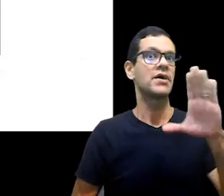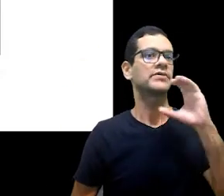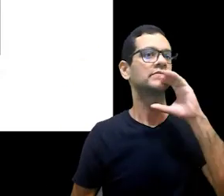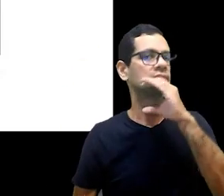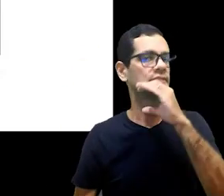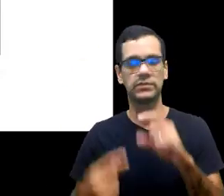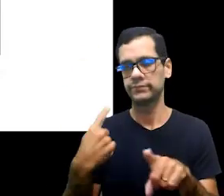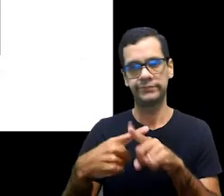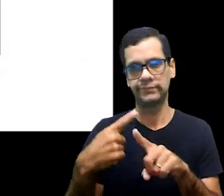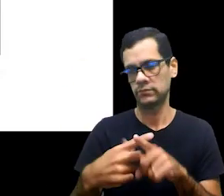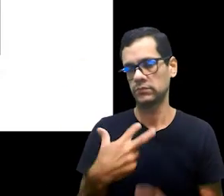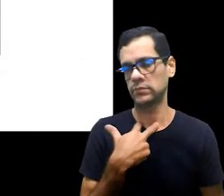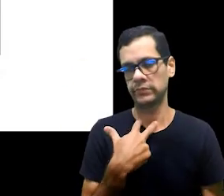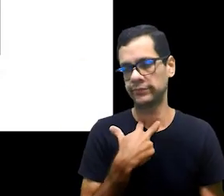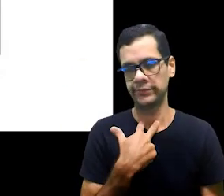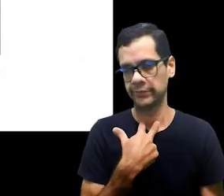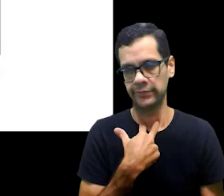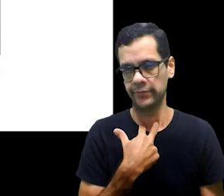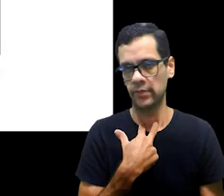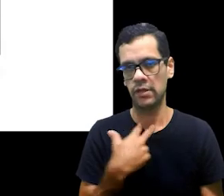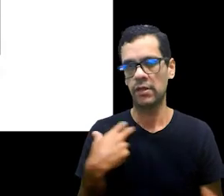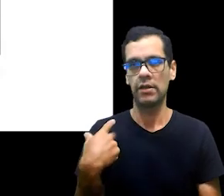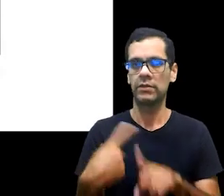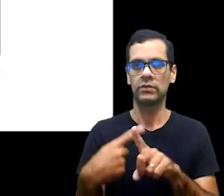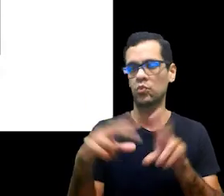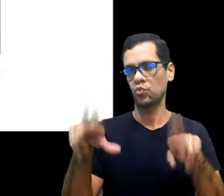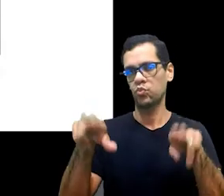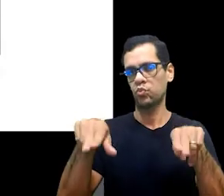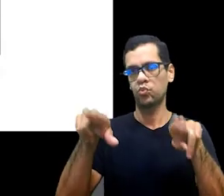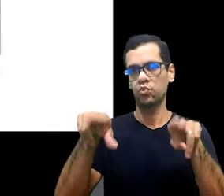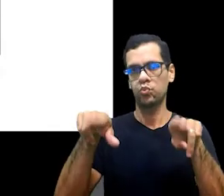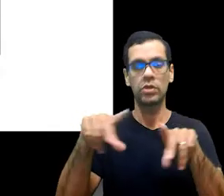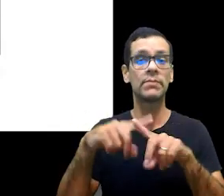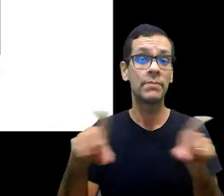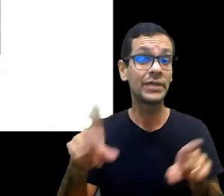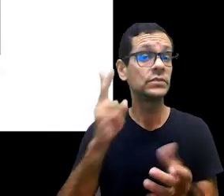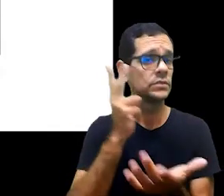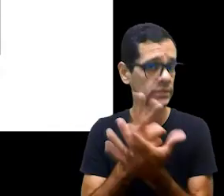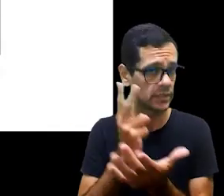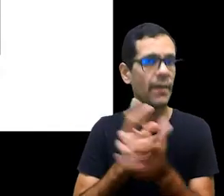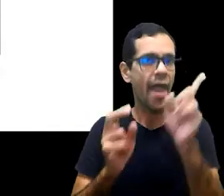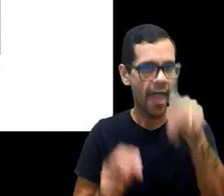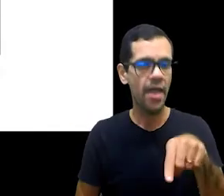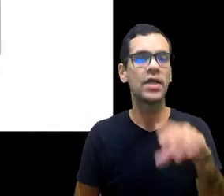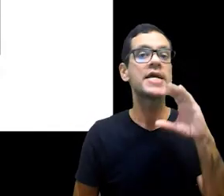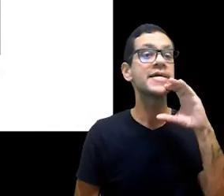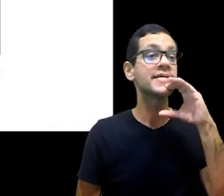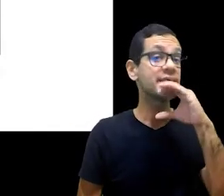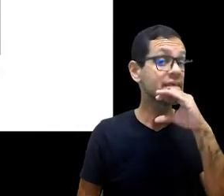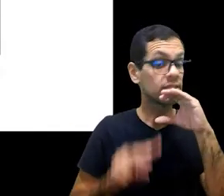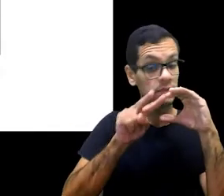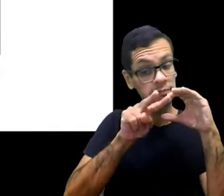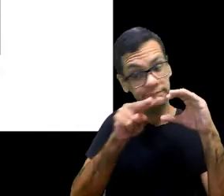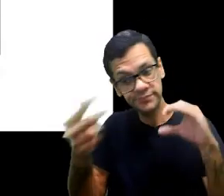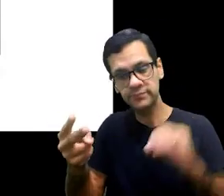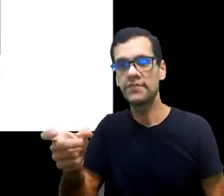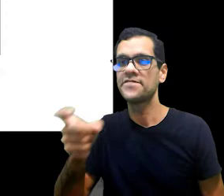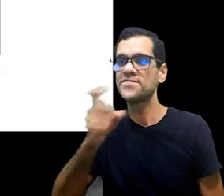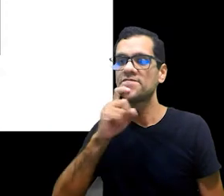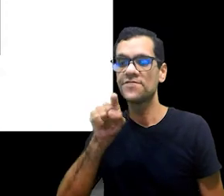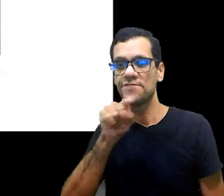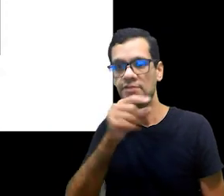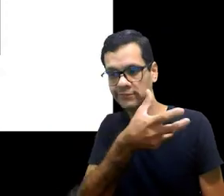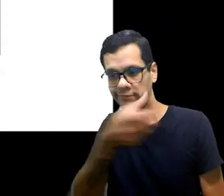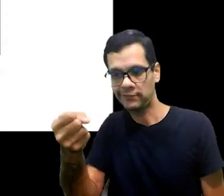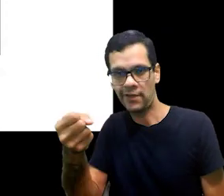mais quente, porque o corpo frio cedeu energia para o corpo quente. Isso nunca acontece. Nós sempre vemos o corpo quente fornecer energia